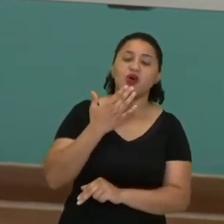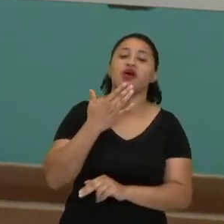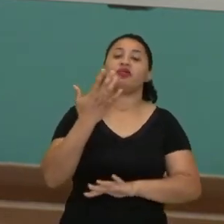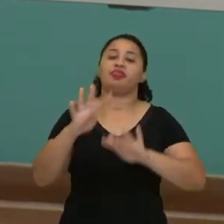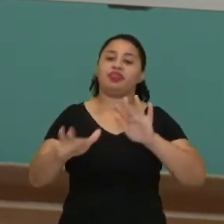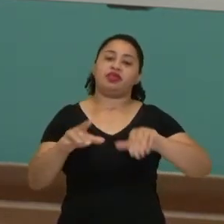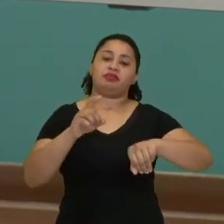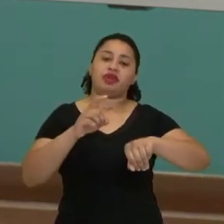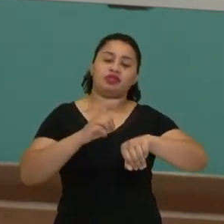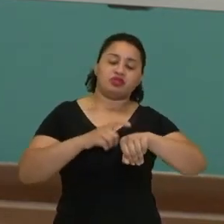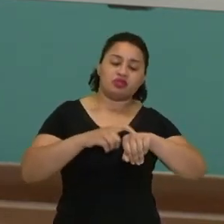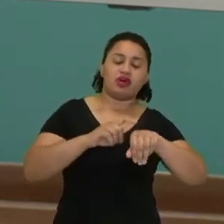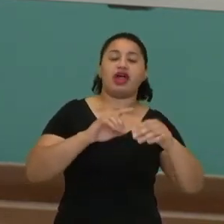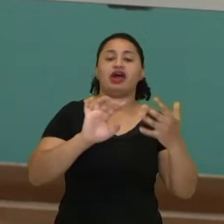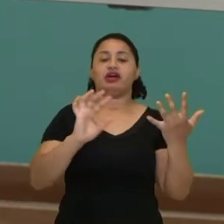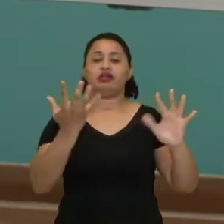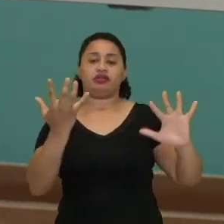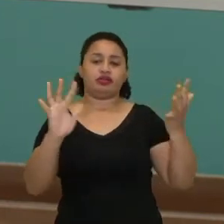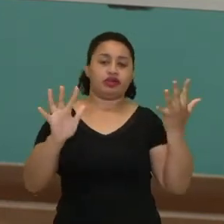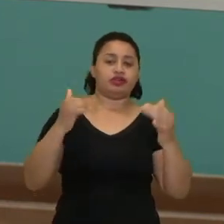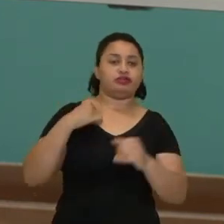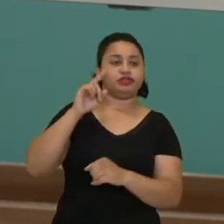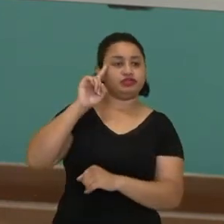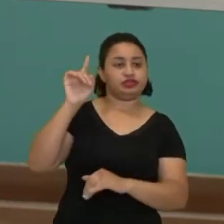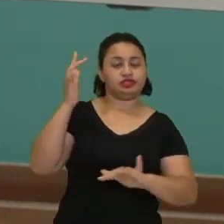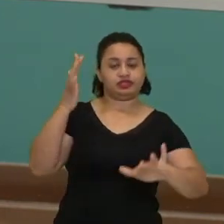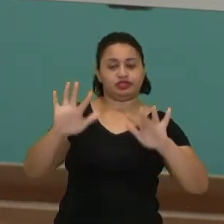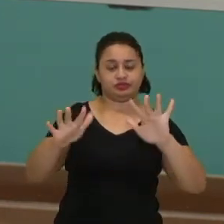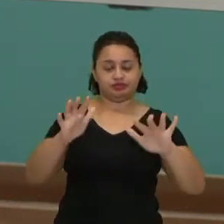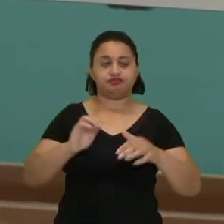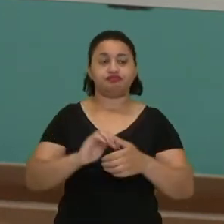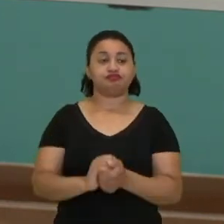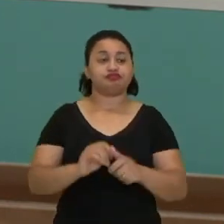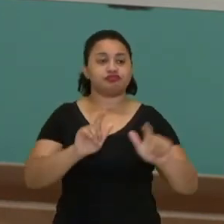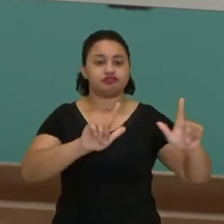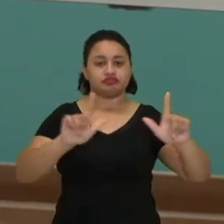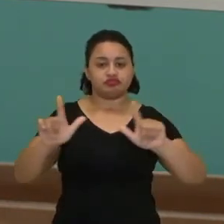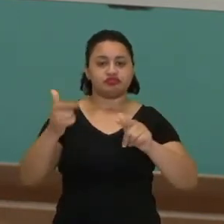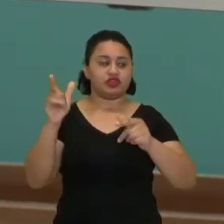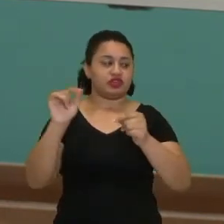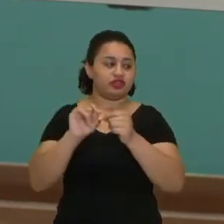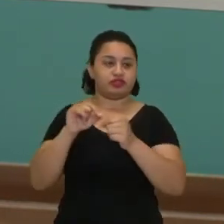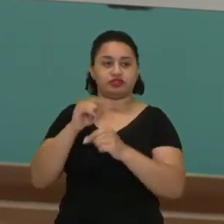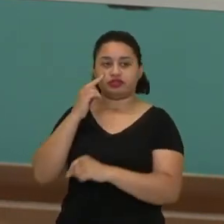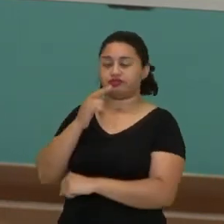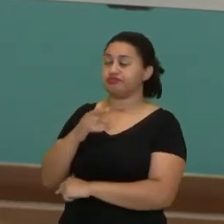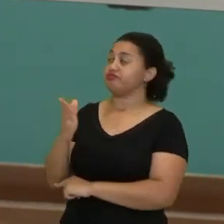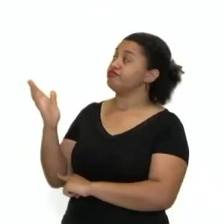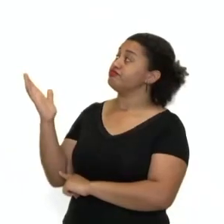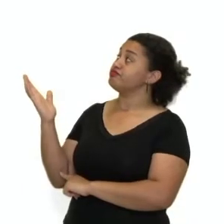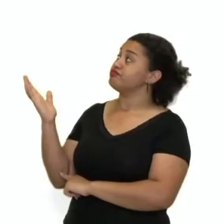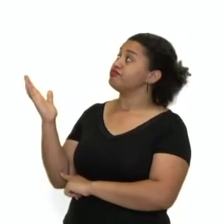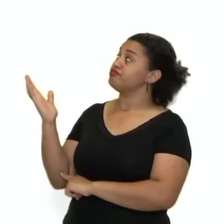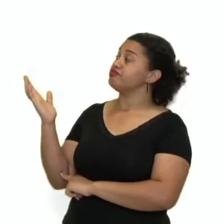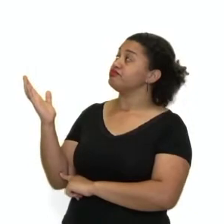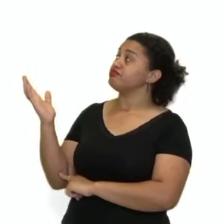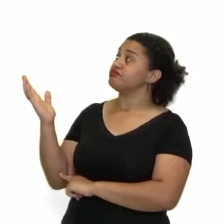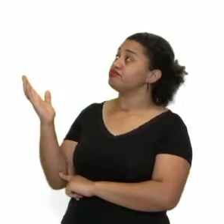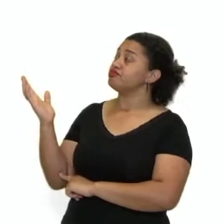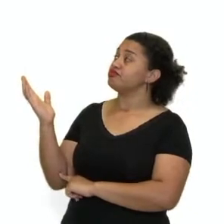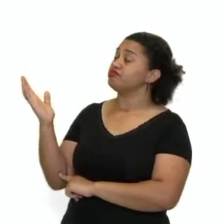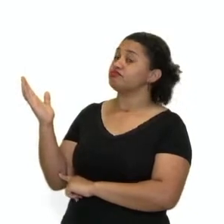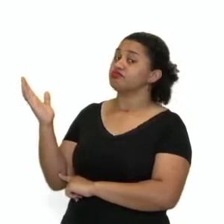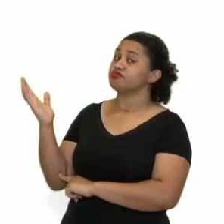do horário, dependendo do clima, dependendo do dia. Ok? Aqui outras obras famosas do artista. A esposa dele aqui se apresenta